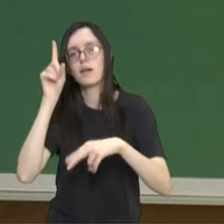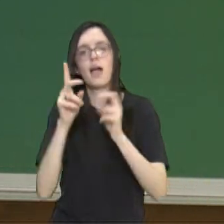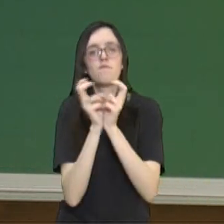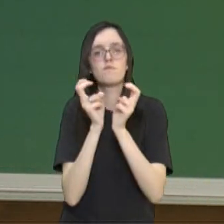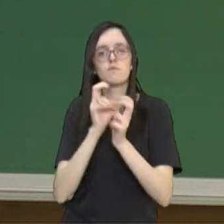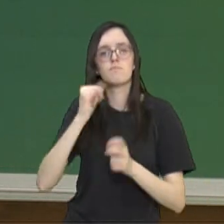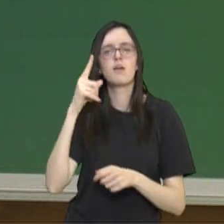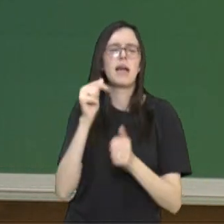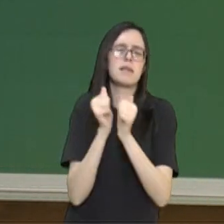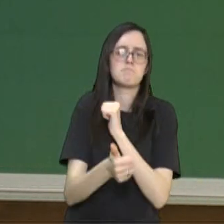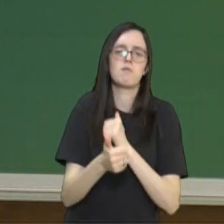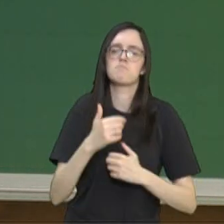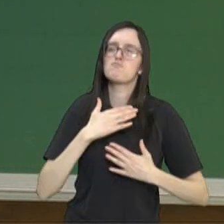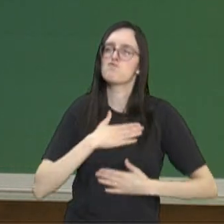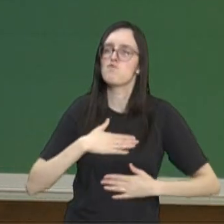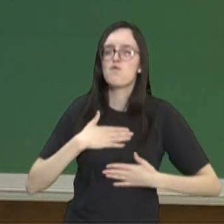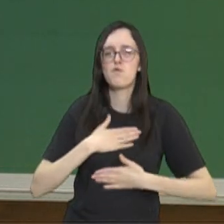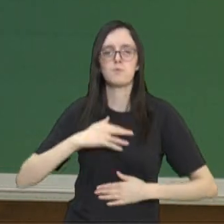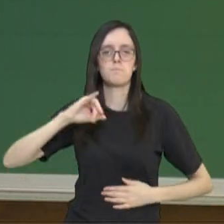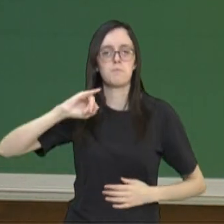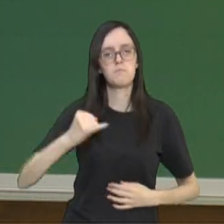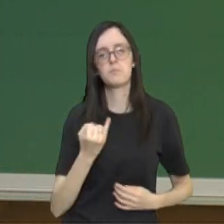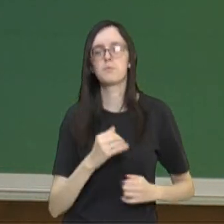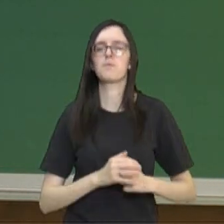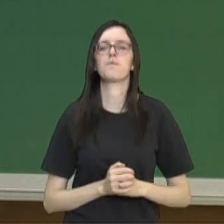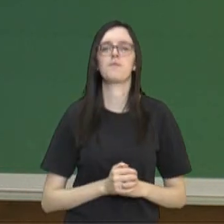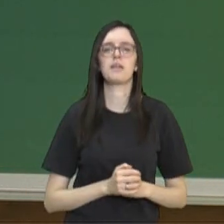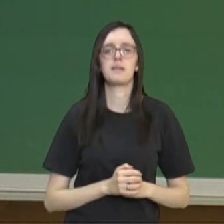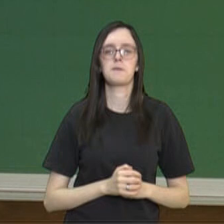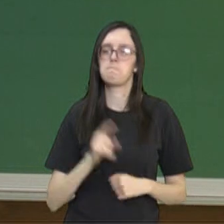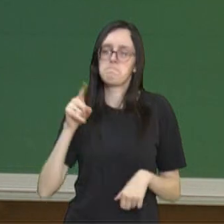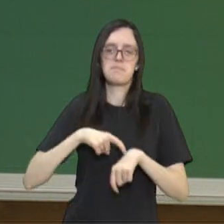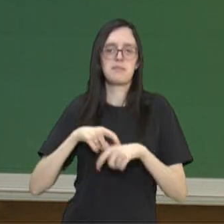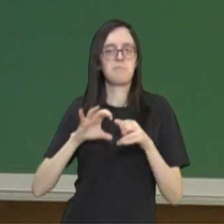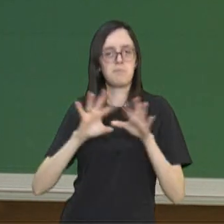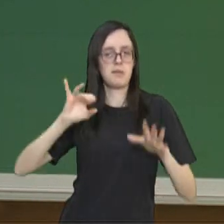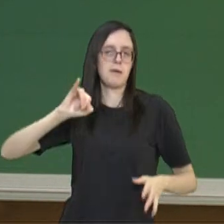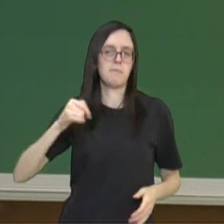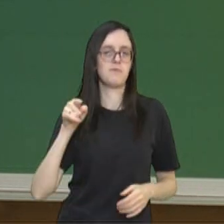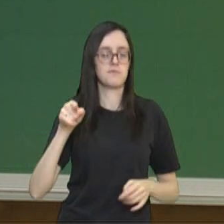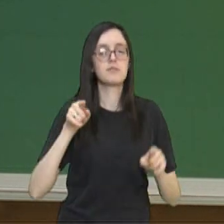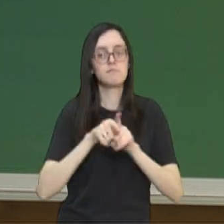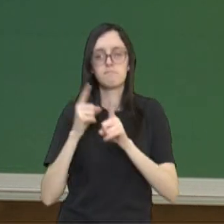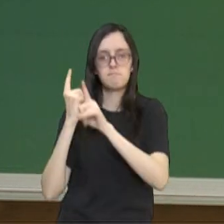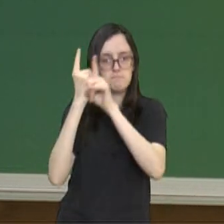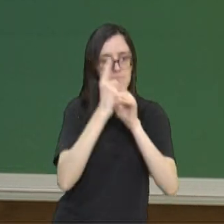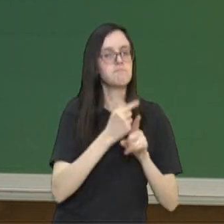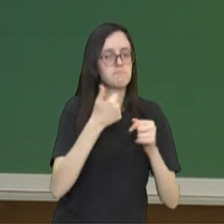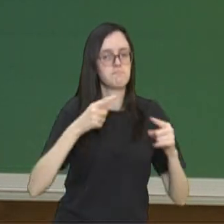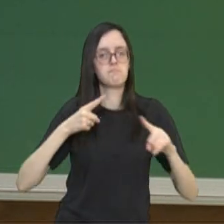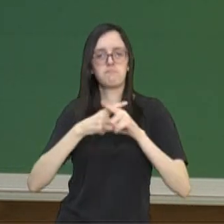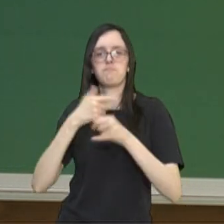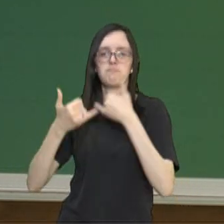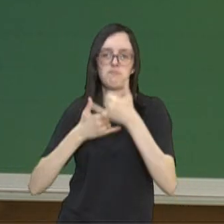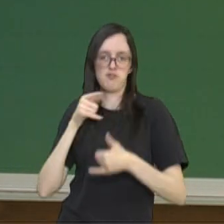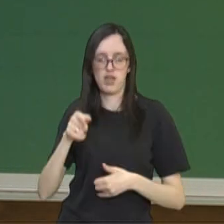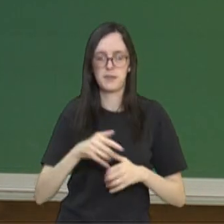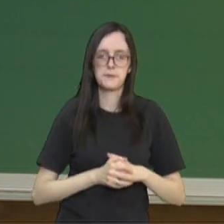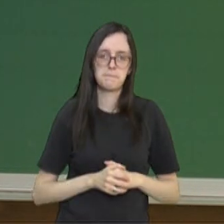outras táticas, digamos assim, que a gente vai ver, né? Também acontece, né, precocemente, né, desde